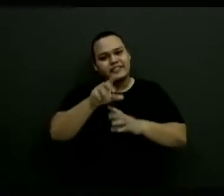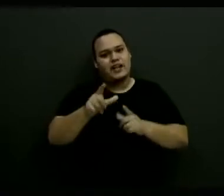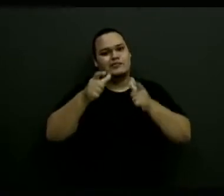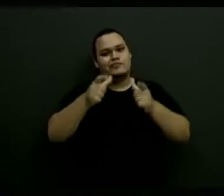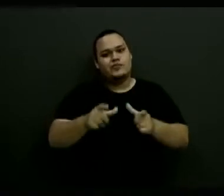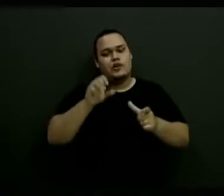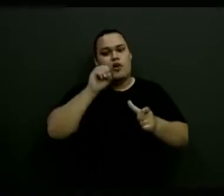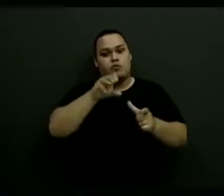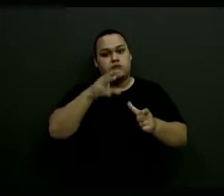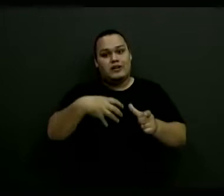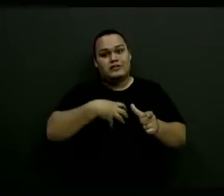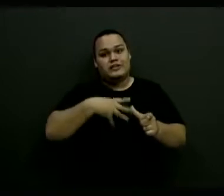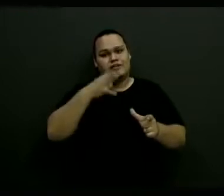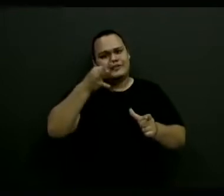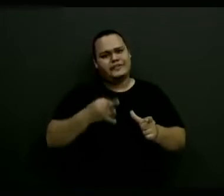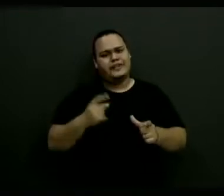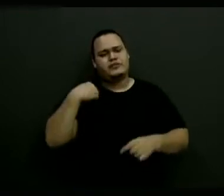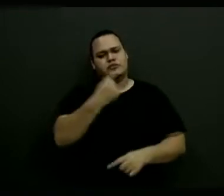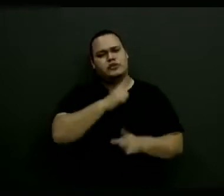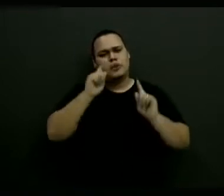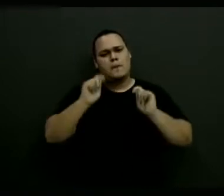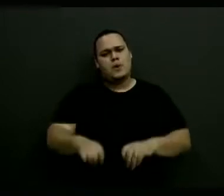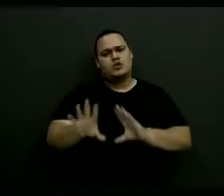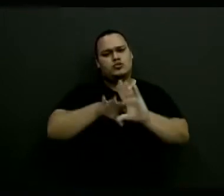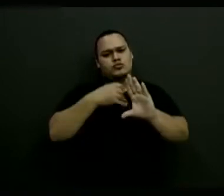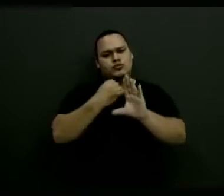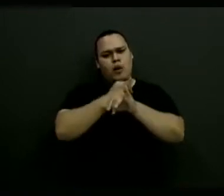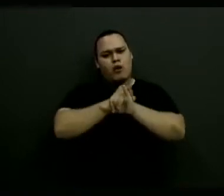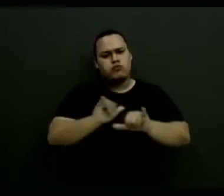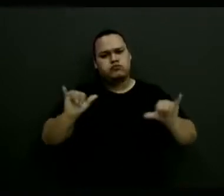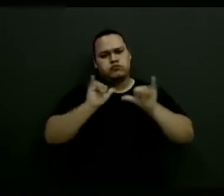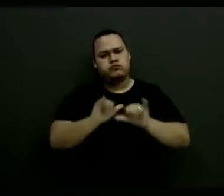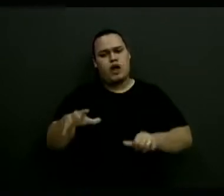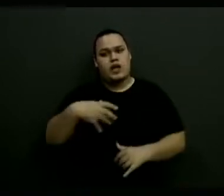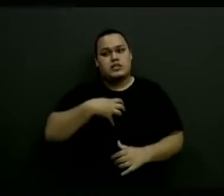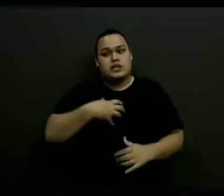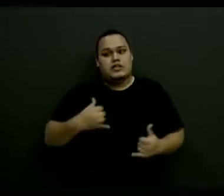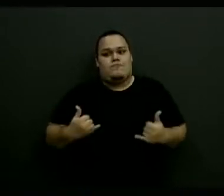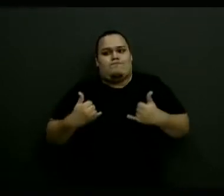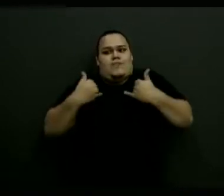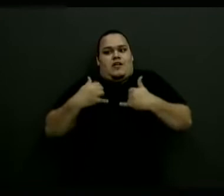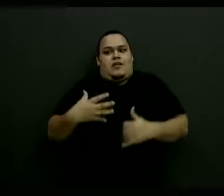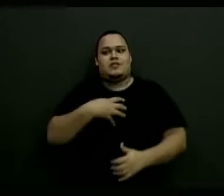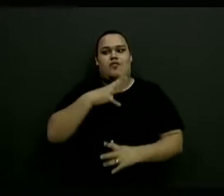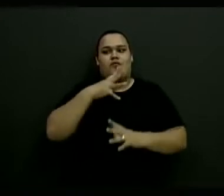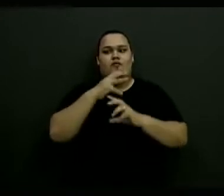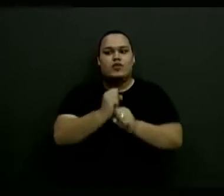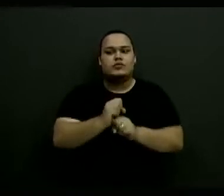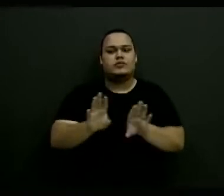animando e fortalecendo o espírito das pessoas através das redes